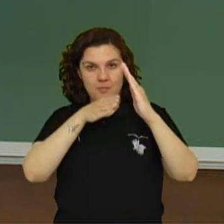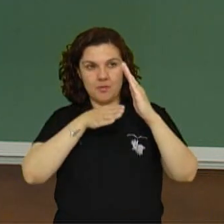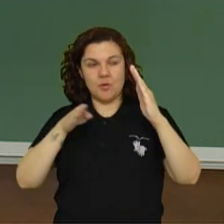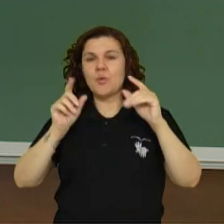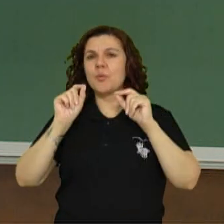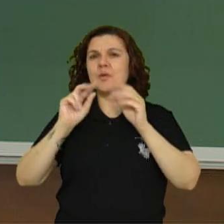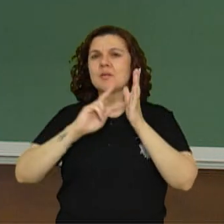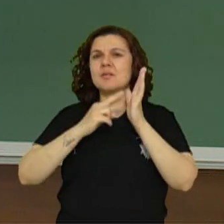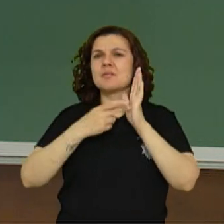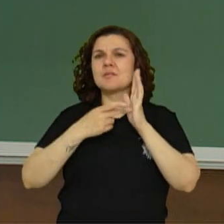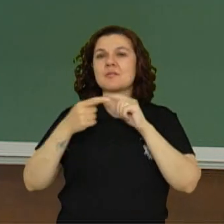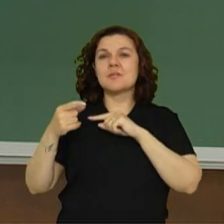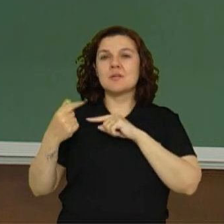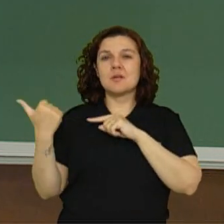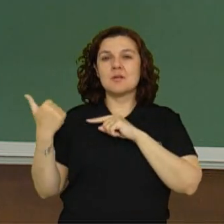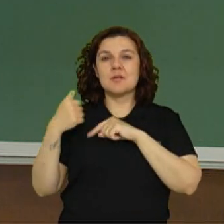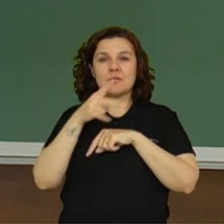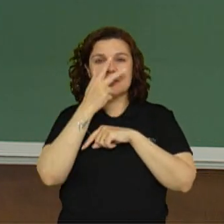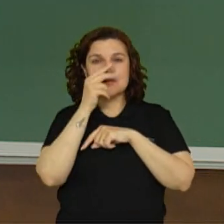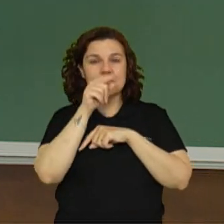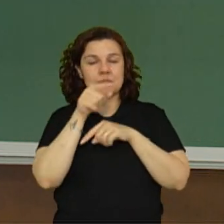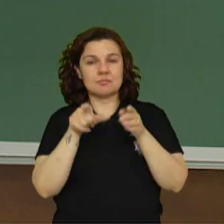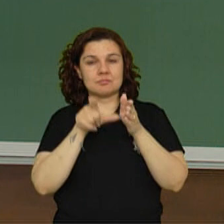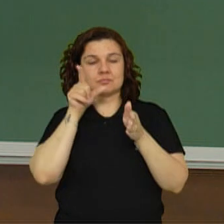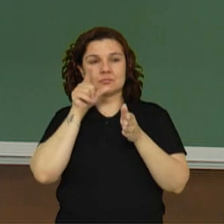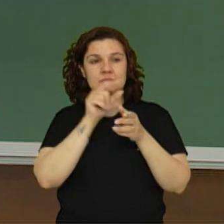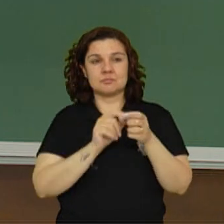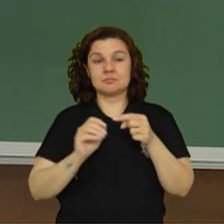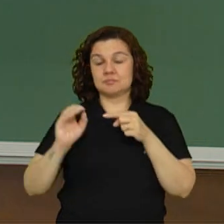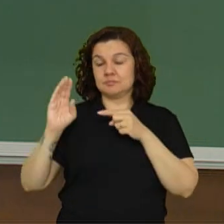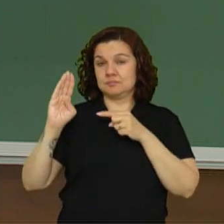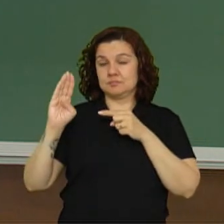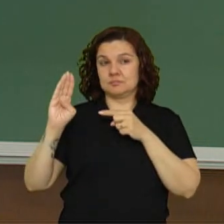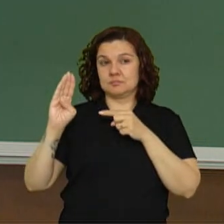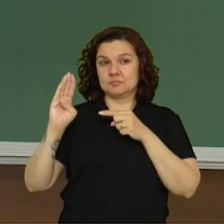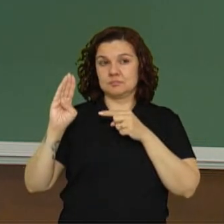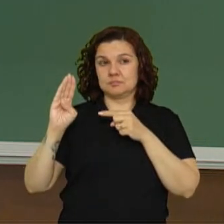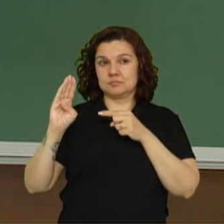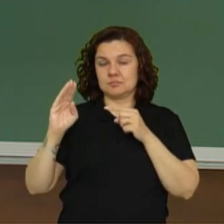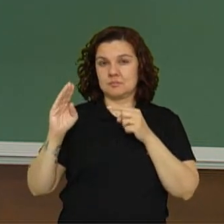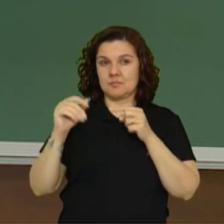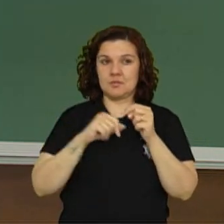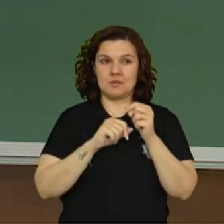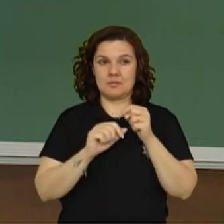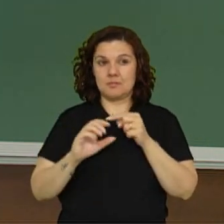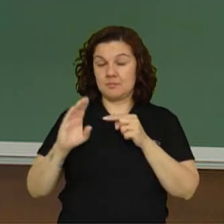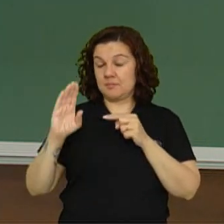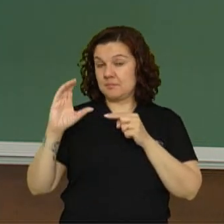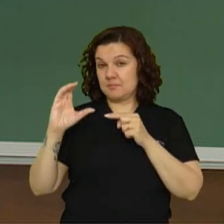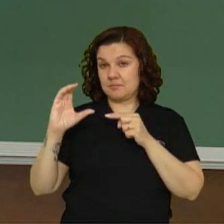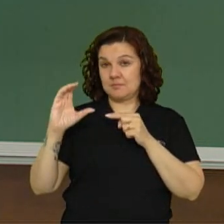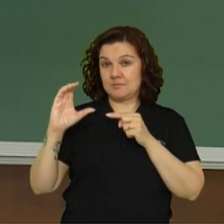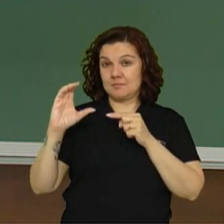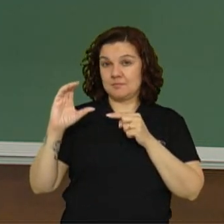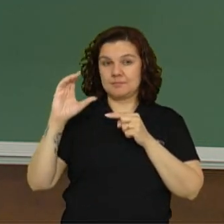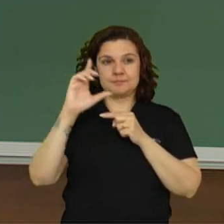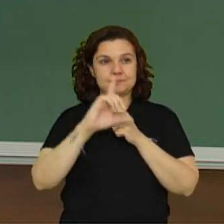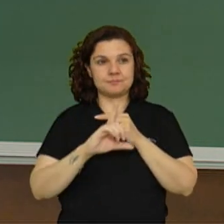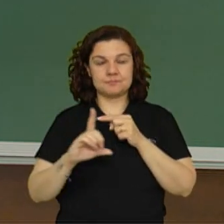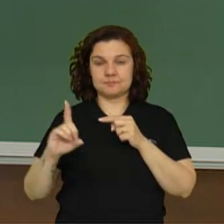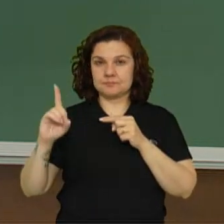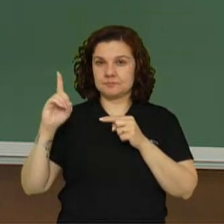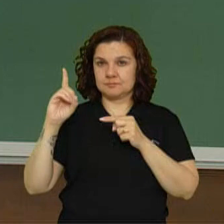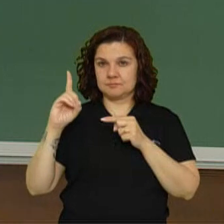ser perpendicular? Foi isso que você viu na figura anterior? Letra B, secantes. Letra C,